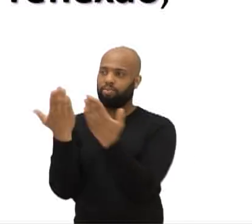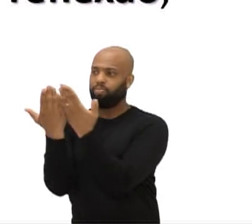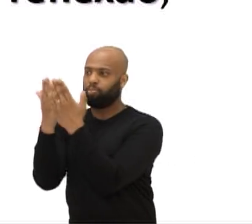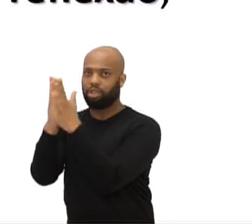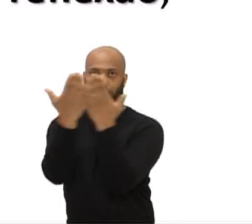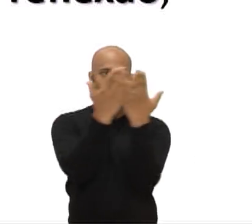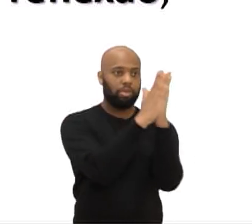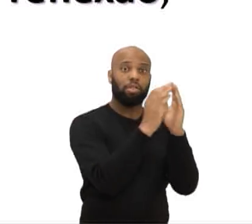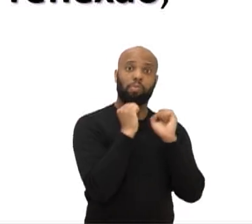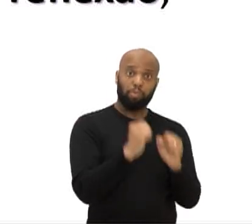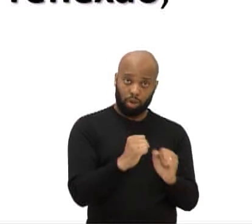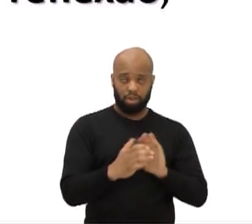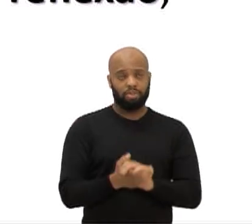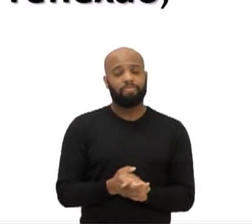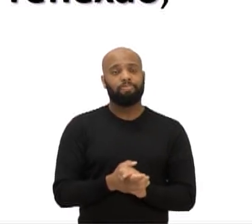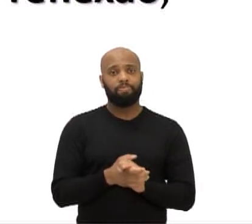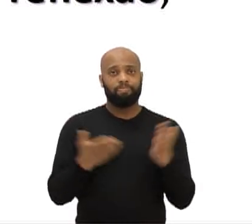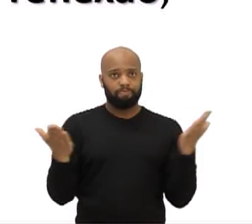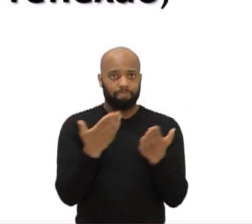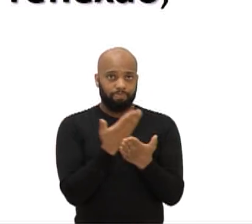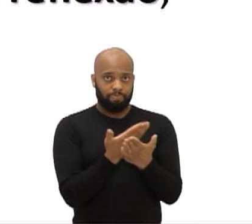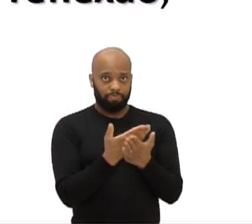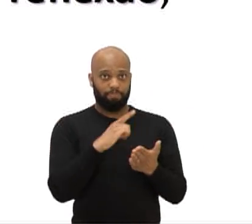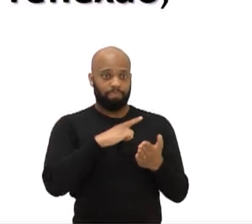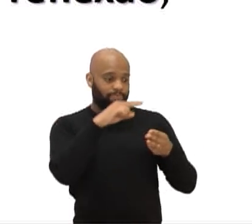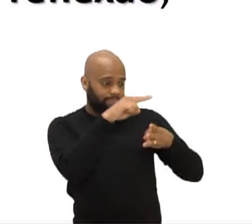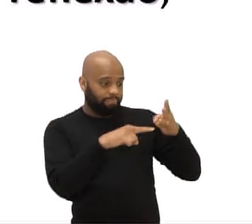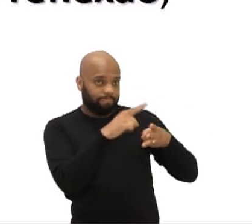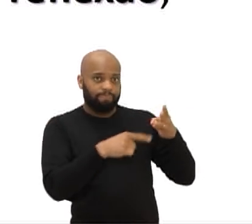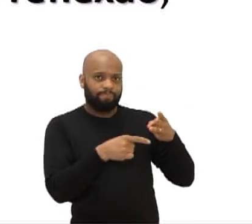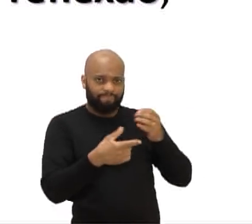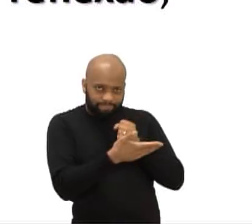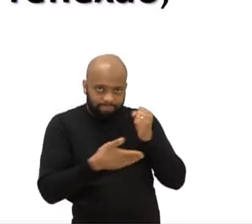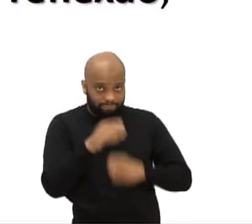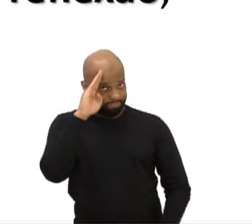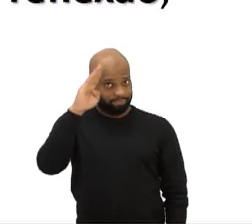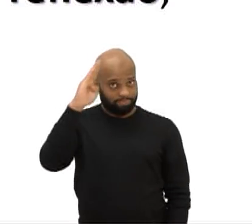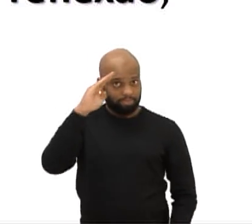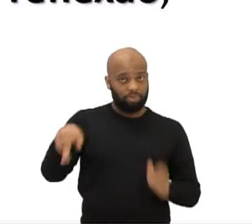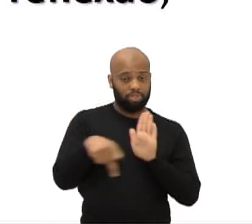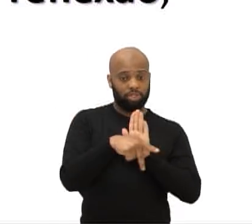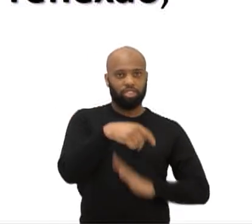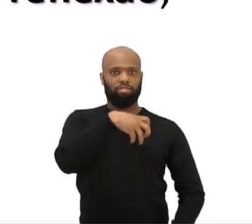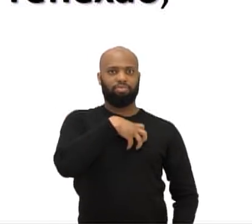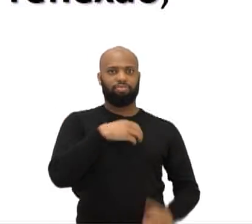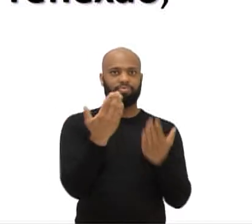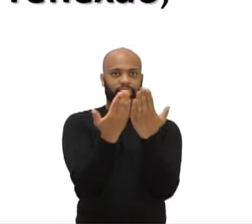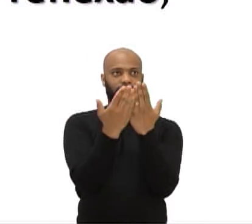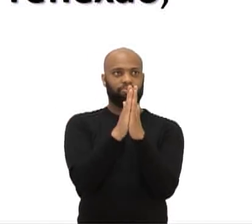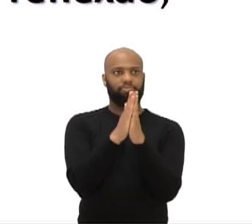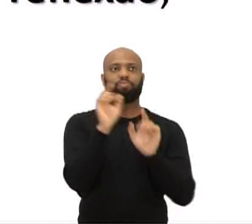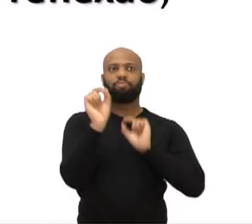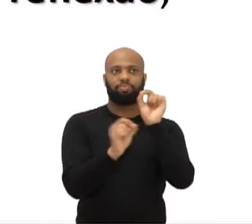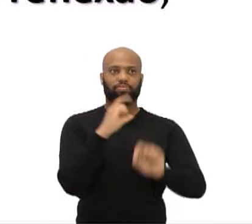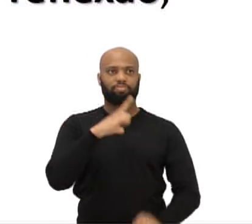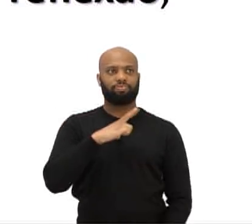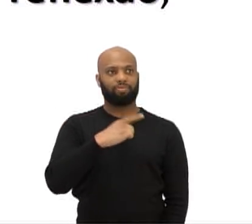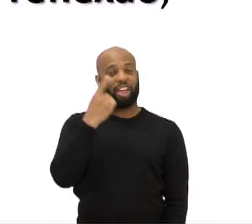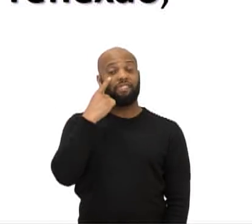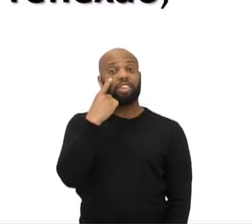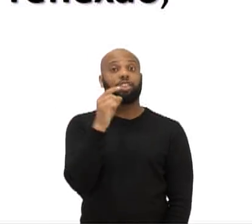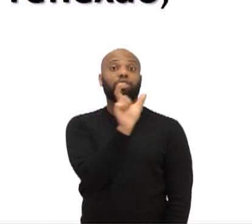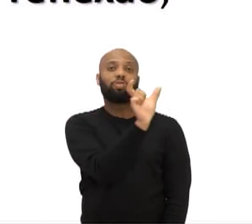outra. Vamos então estudar os 3 principais tipos de simetria, que são